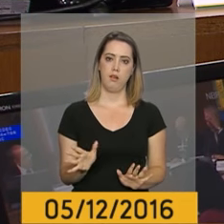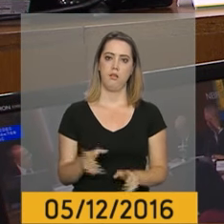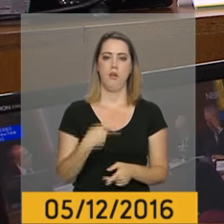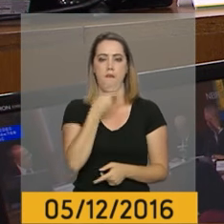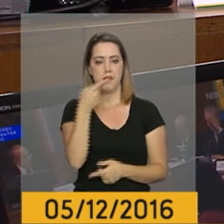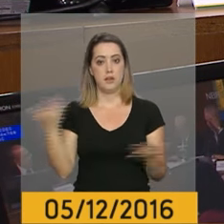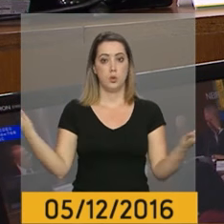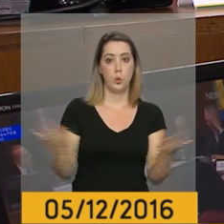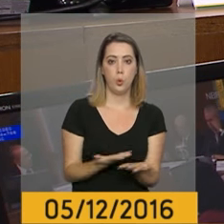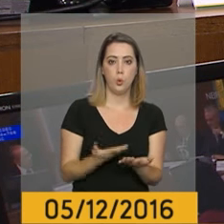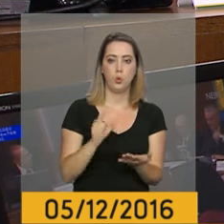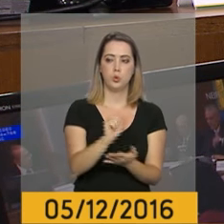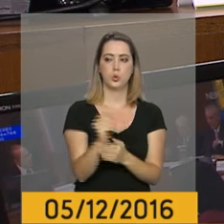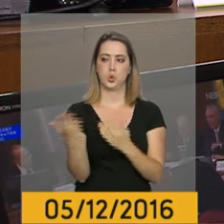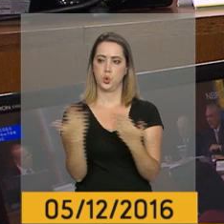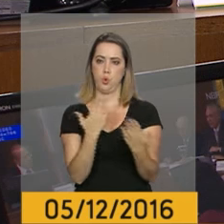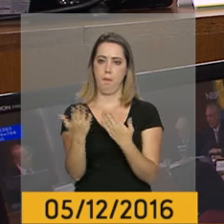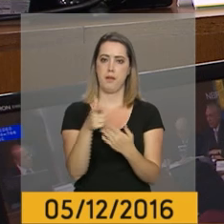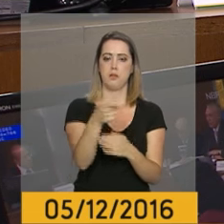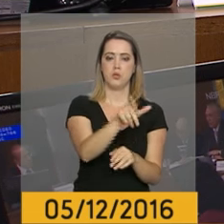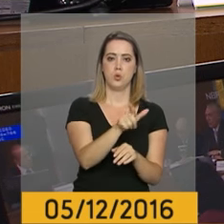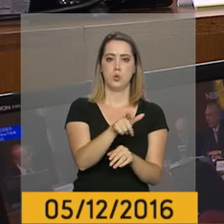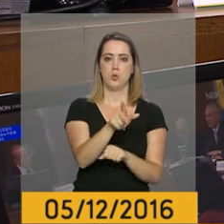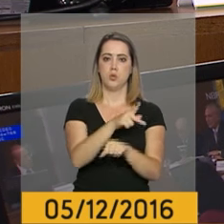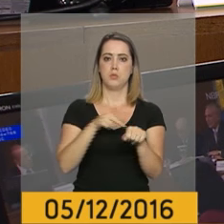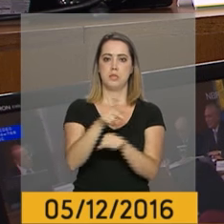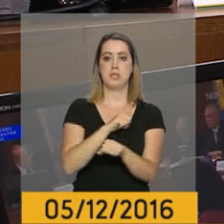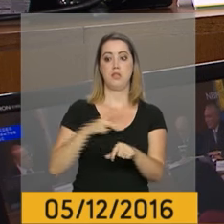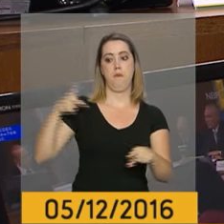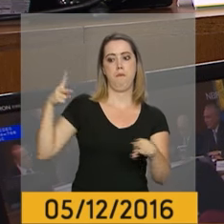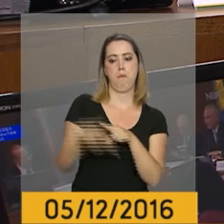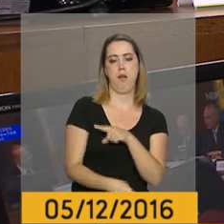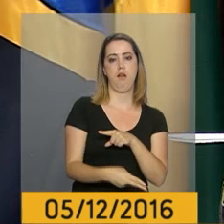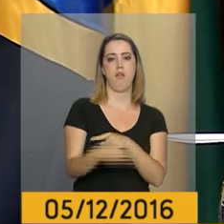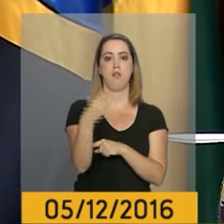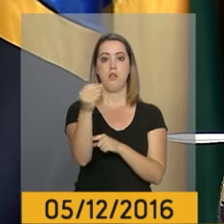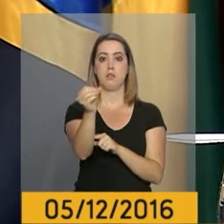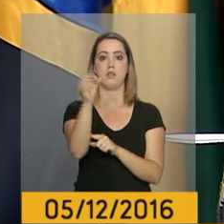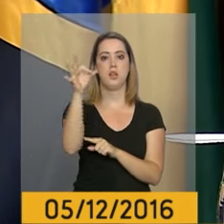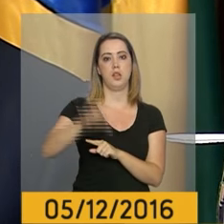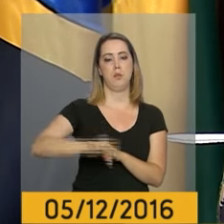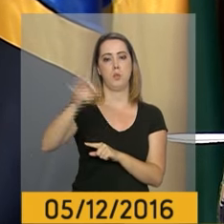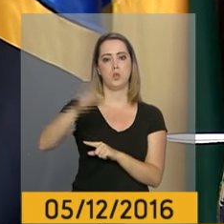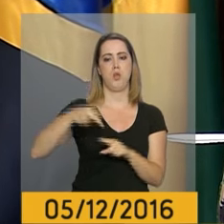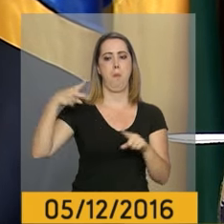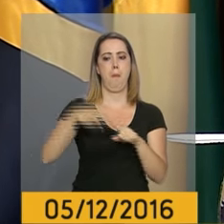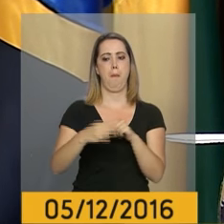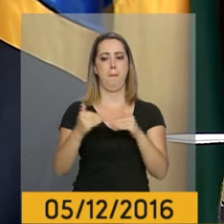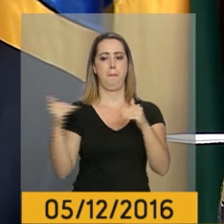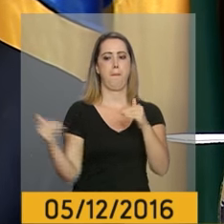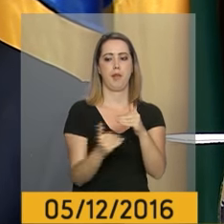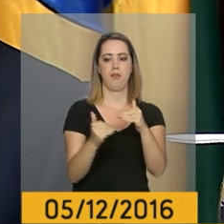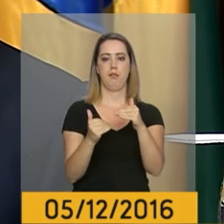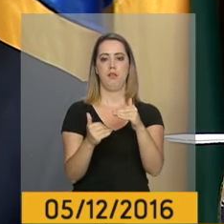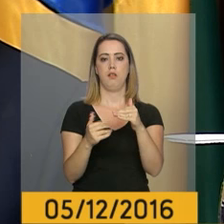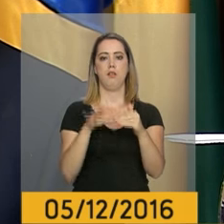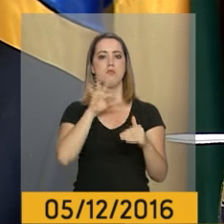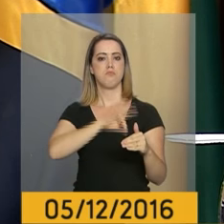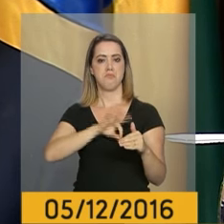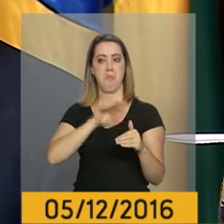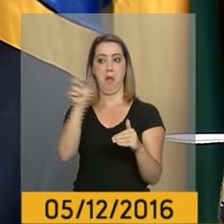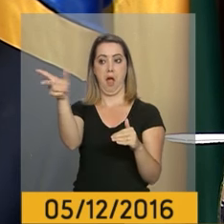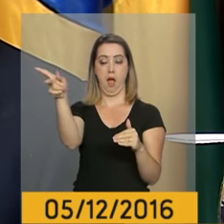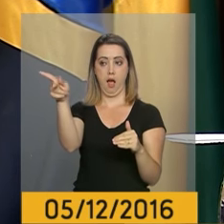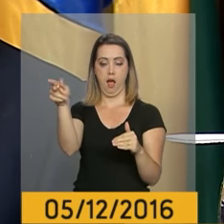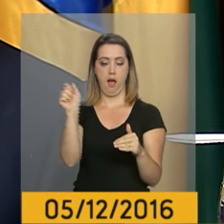hoje disséssemos, como fizeram alguns países, que houve um corte salarial de 30% ou um corte na aposentadoria também